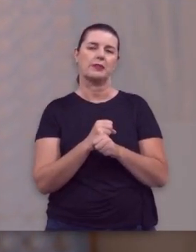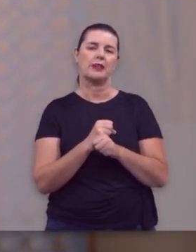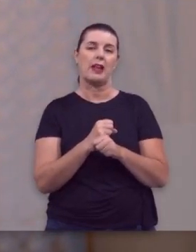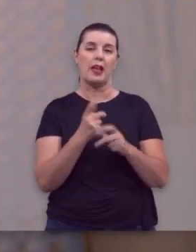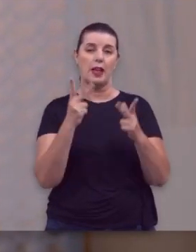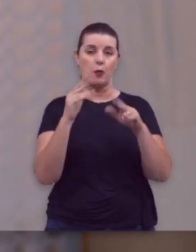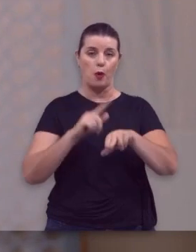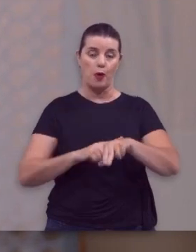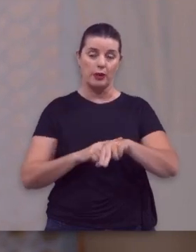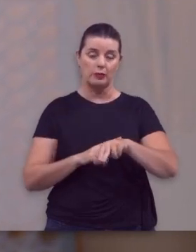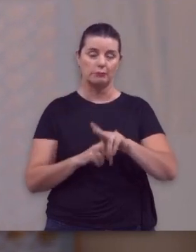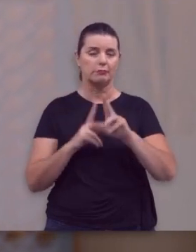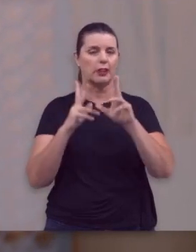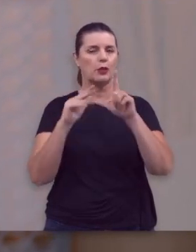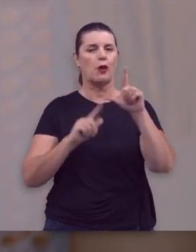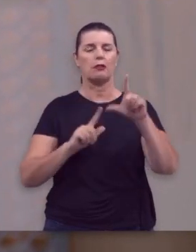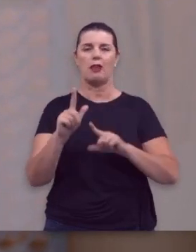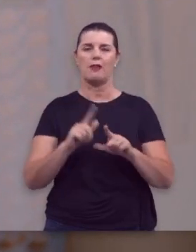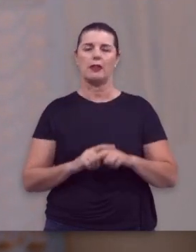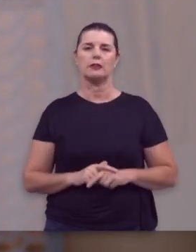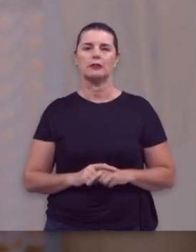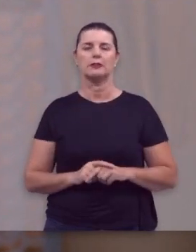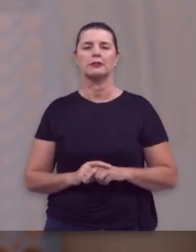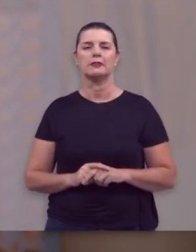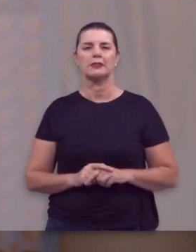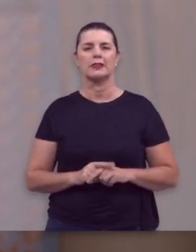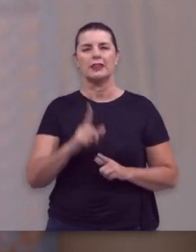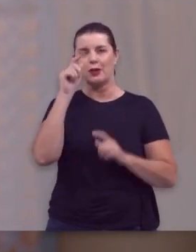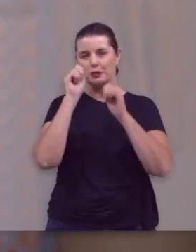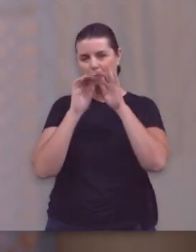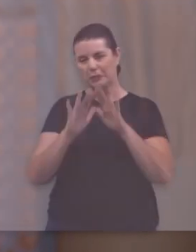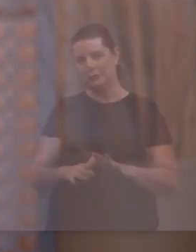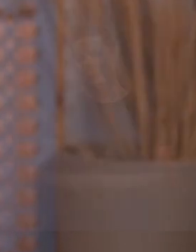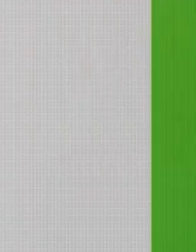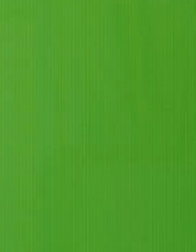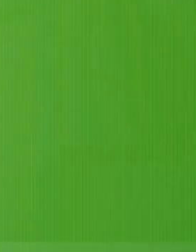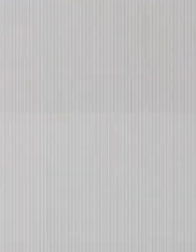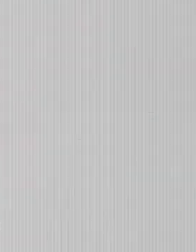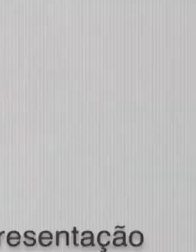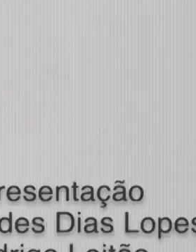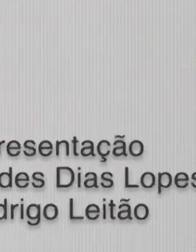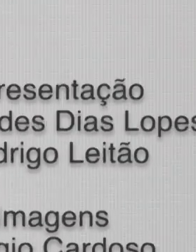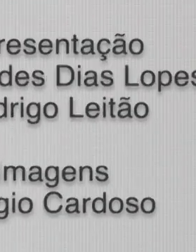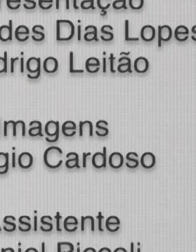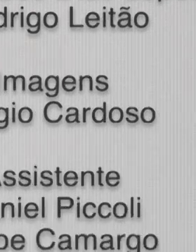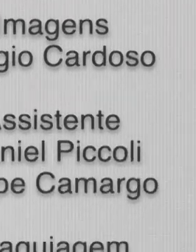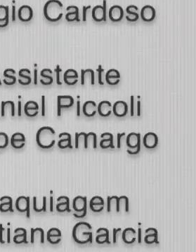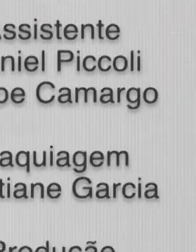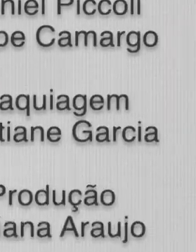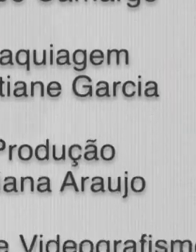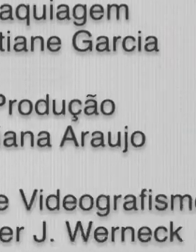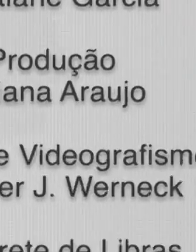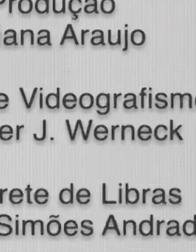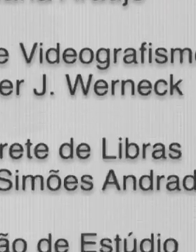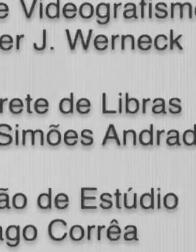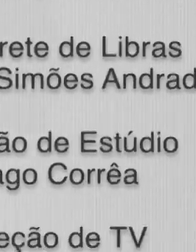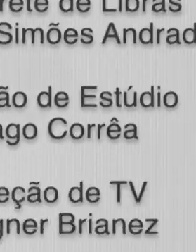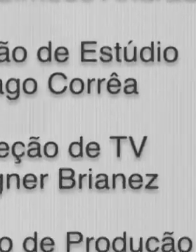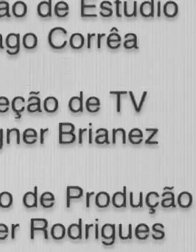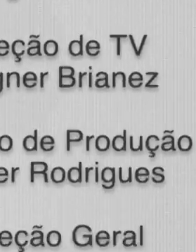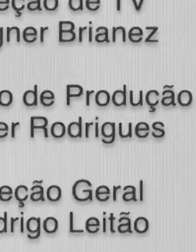pela fé. Pela graça sois salvos mediante a fé. Isso não vem de vós, é dom de Deus, não de obras, para